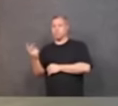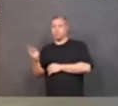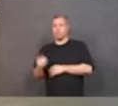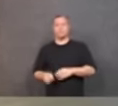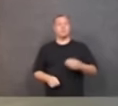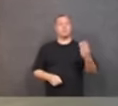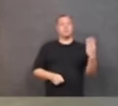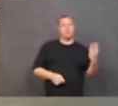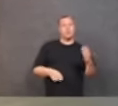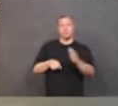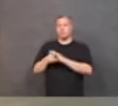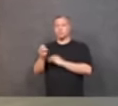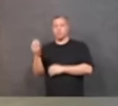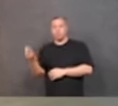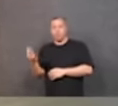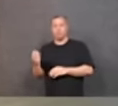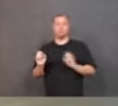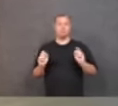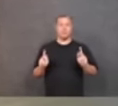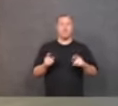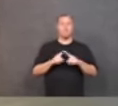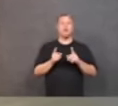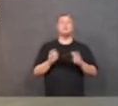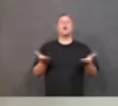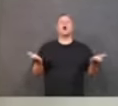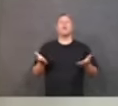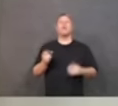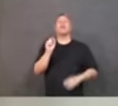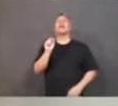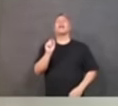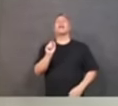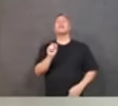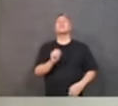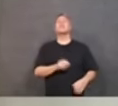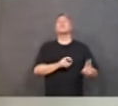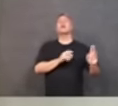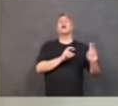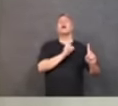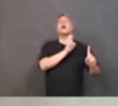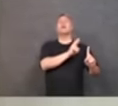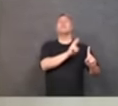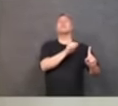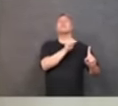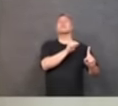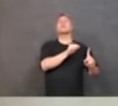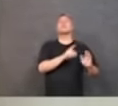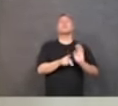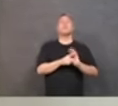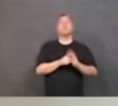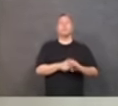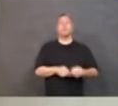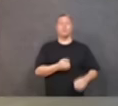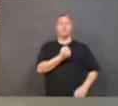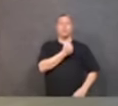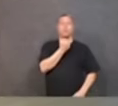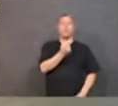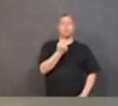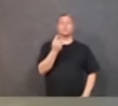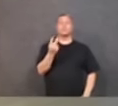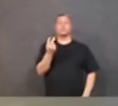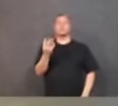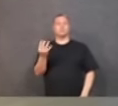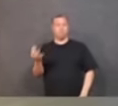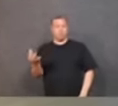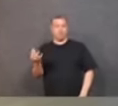3, 3 para o 4. Mas agora nós saberemos novamente quem é o candidato 1, 2, 3 e 4. Aqui comigo,